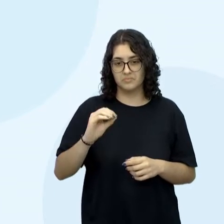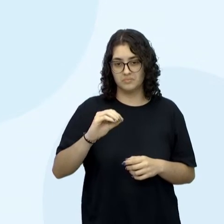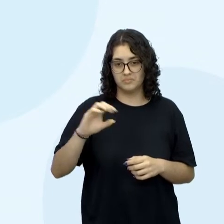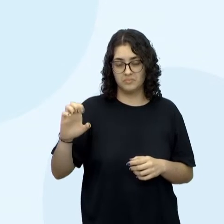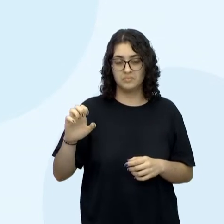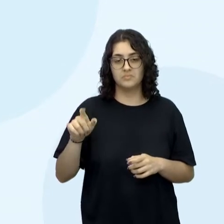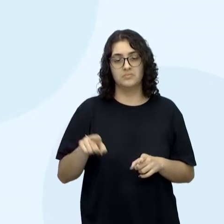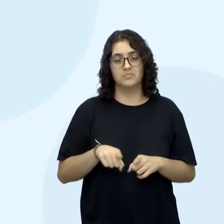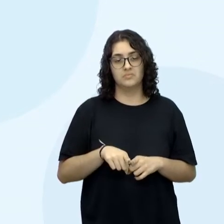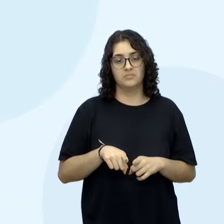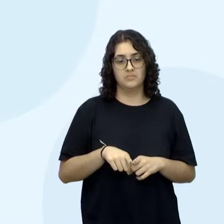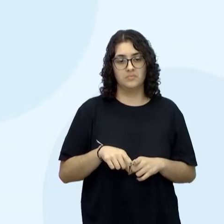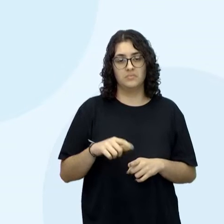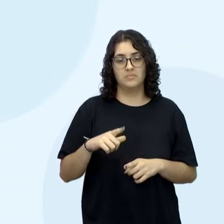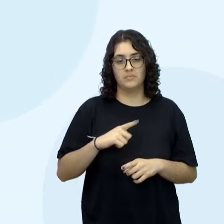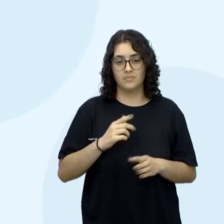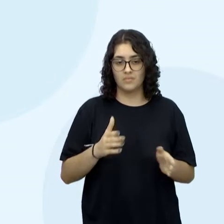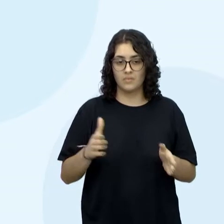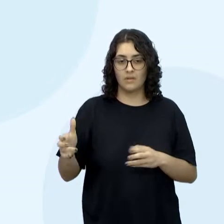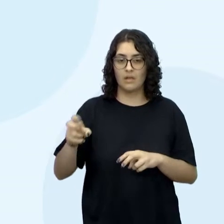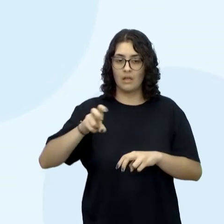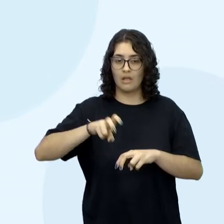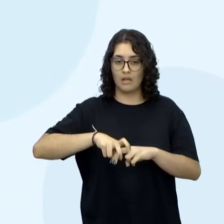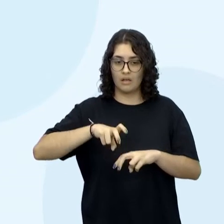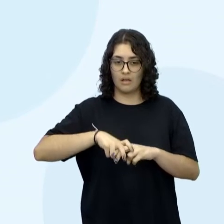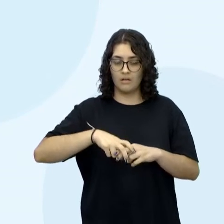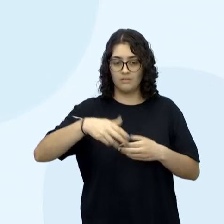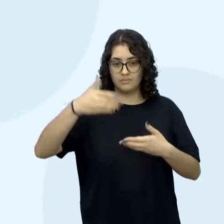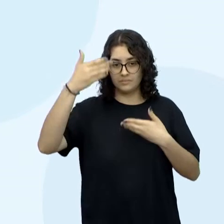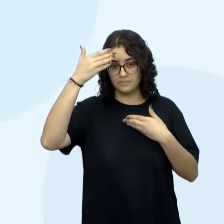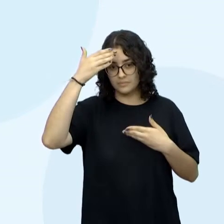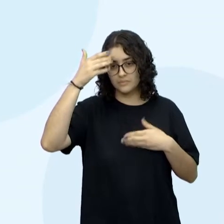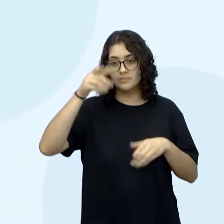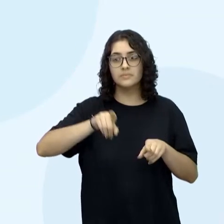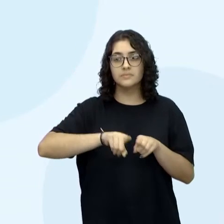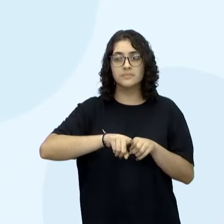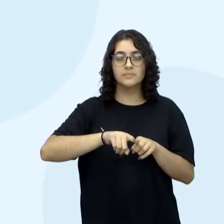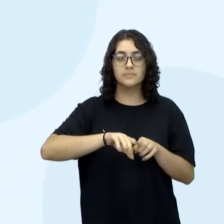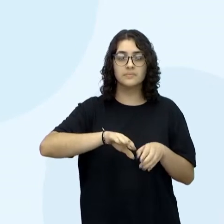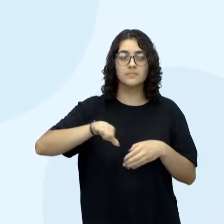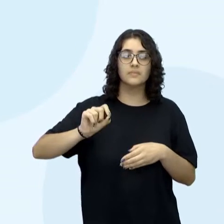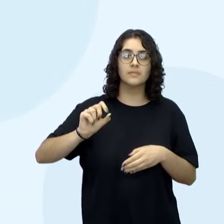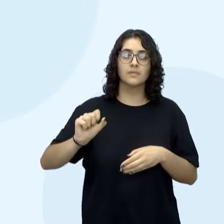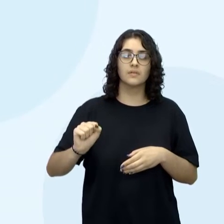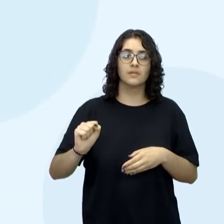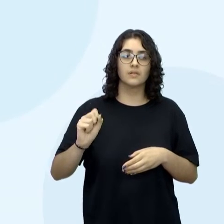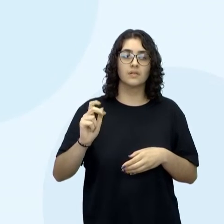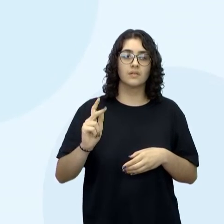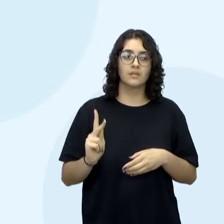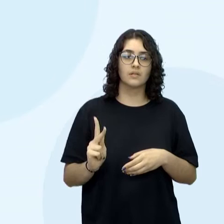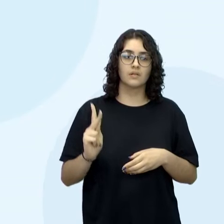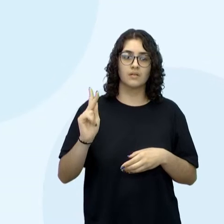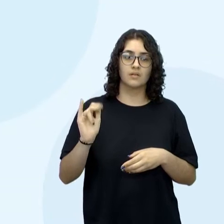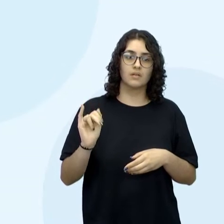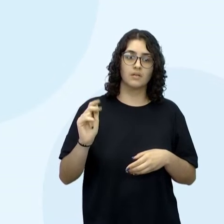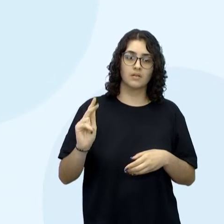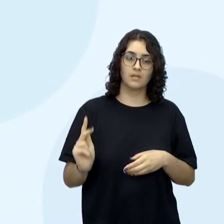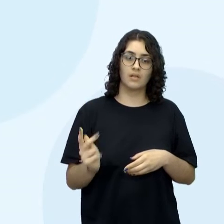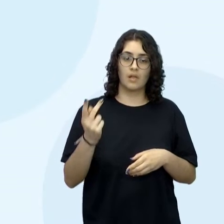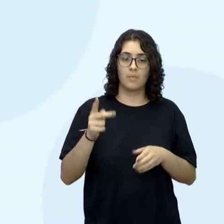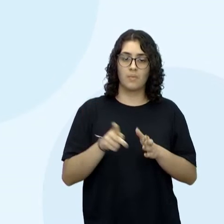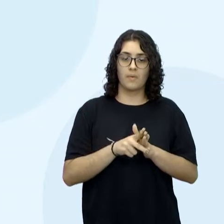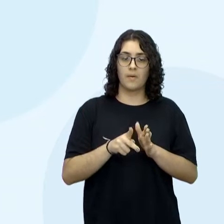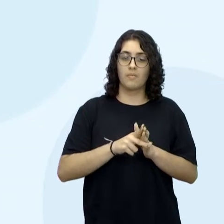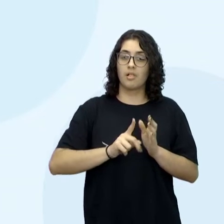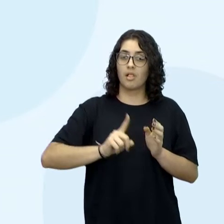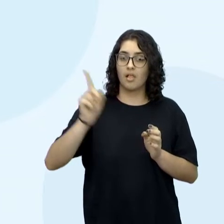Do lado tem um árabe sentado na cadeira e do lado sentado no chão tem um sikh, que é uma das etnias aí da